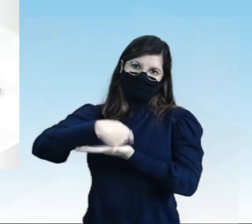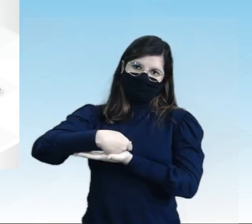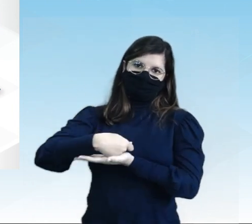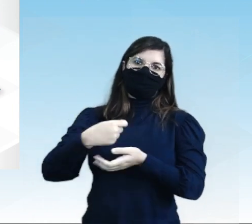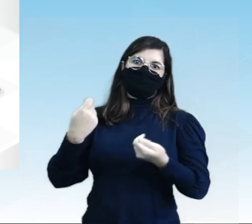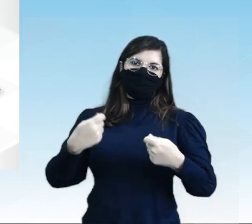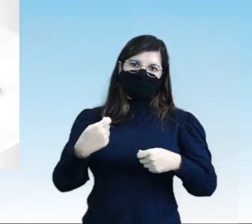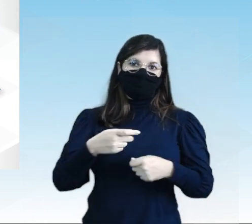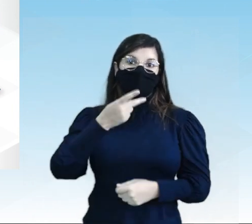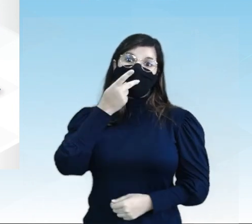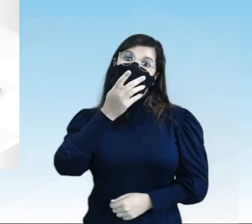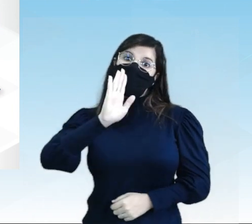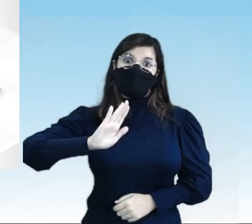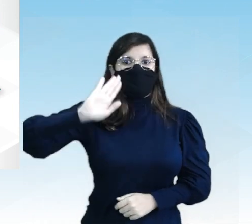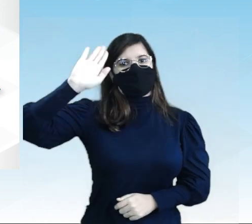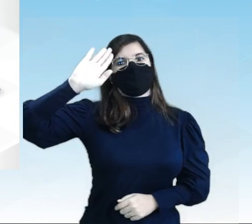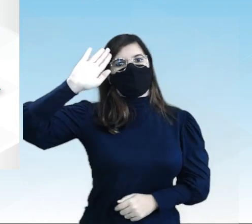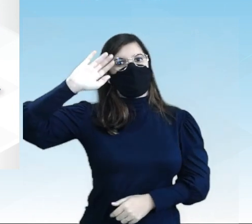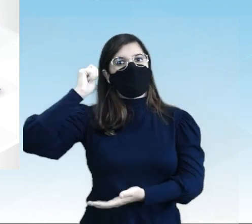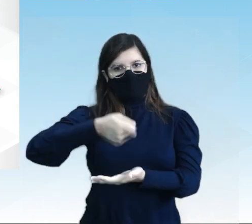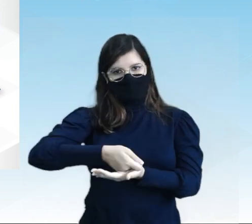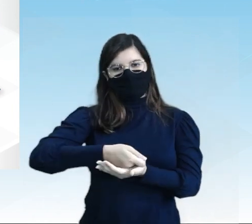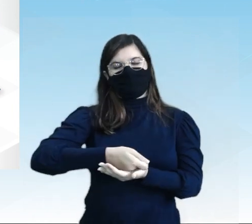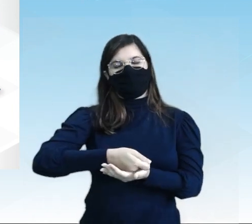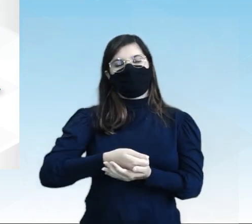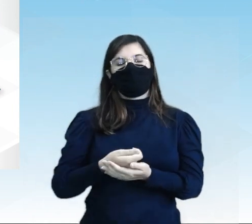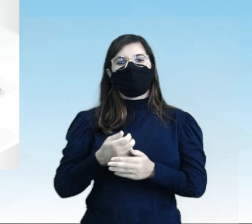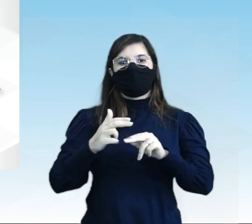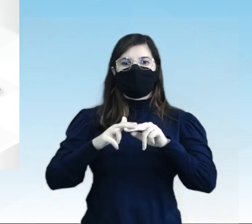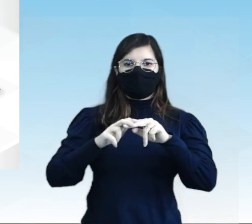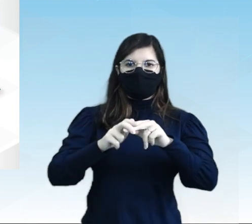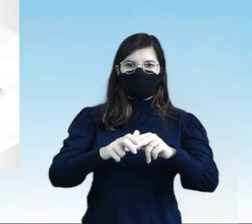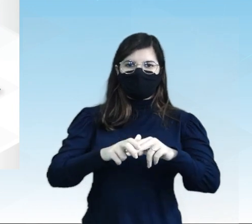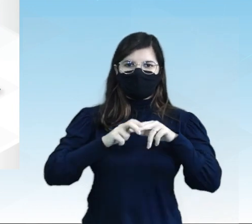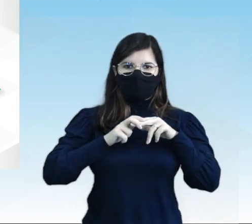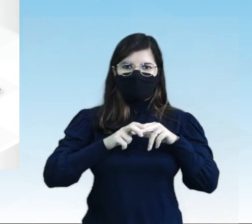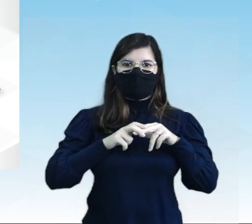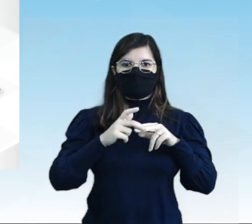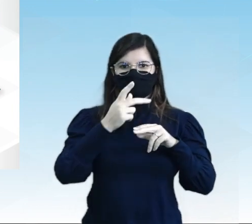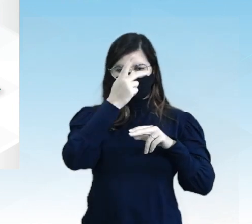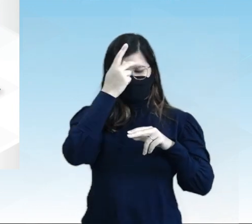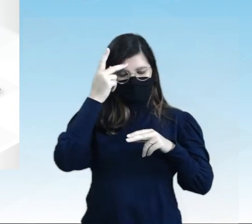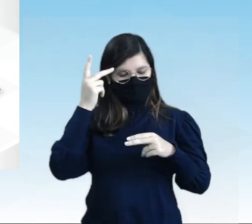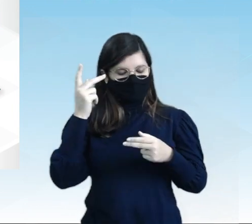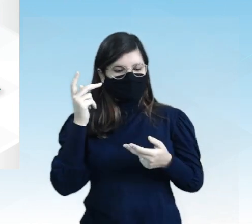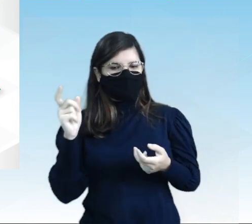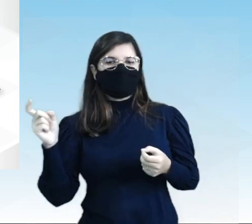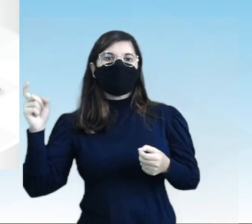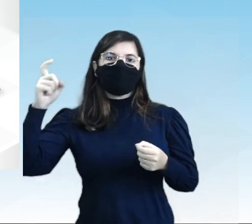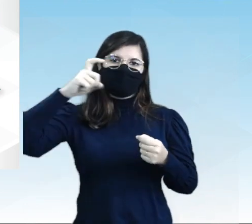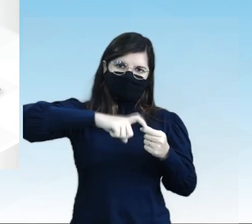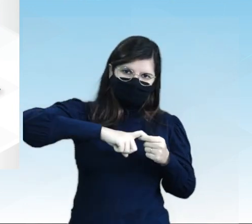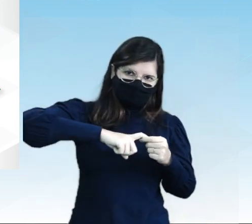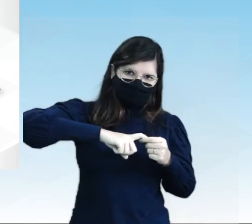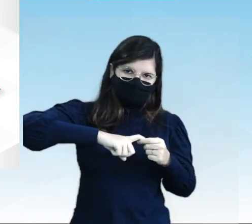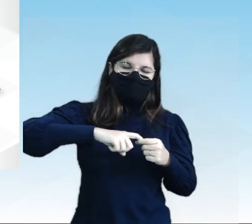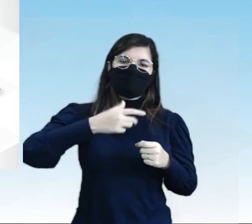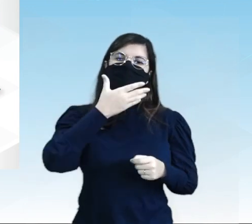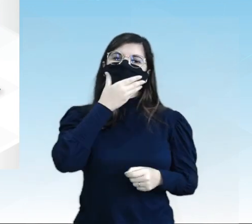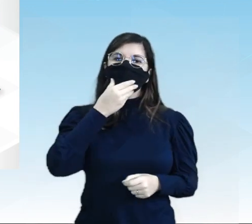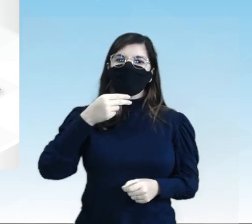muito acentuada naquele período e automaticamente a galera foi cobrar na salvolta para